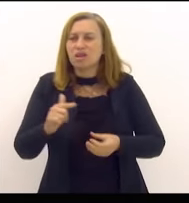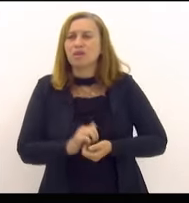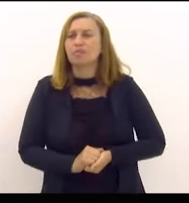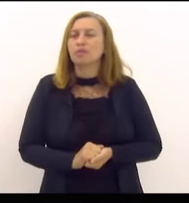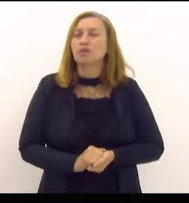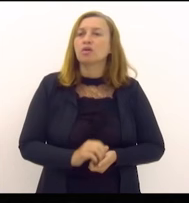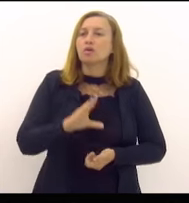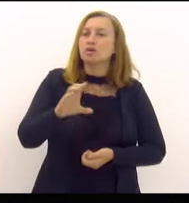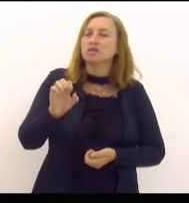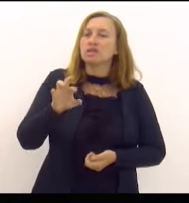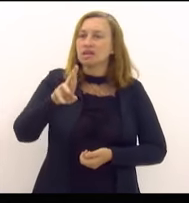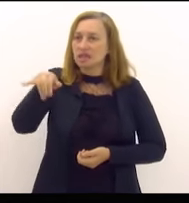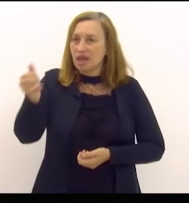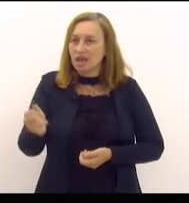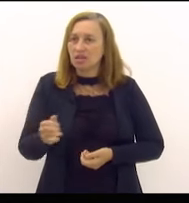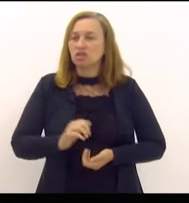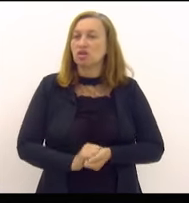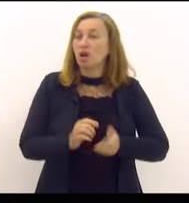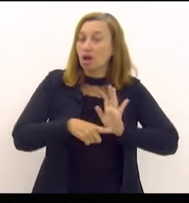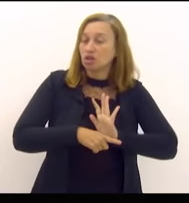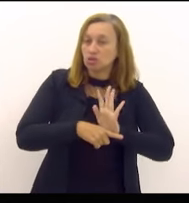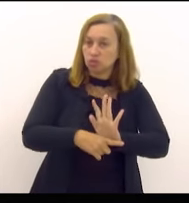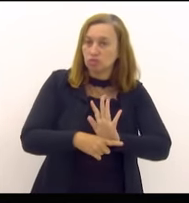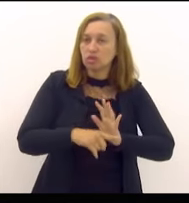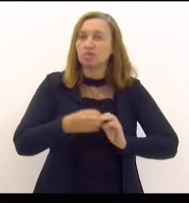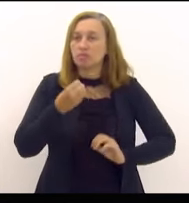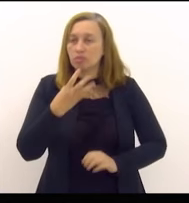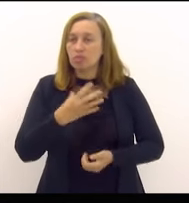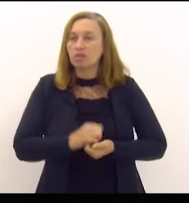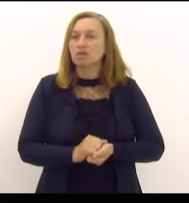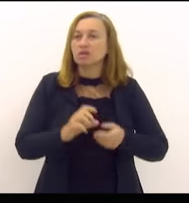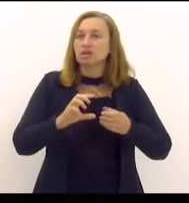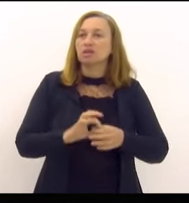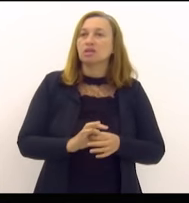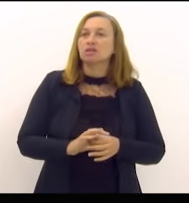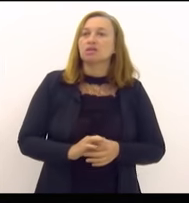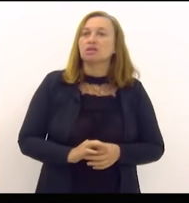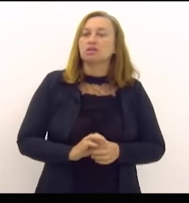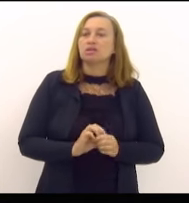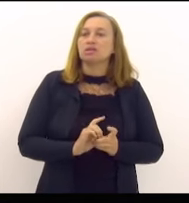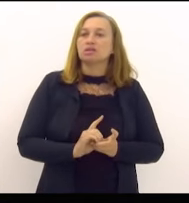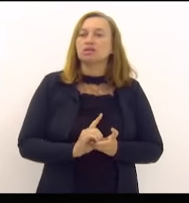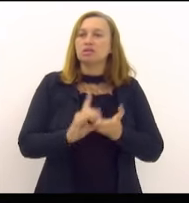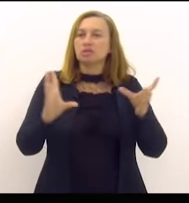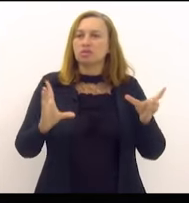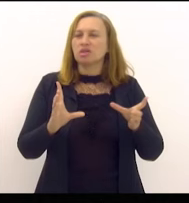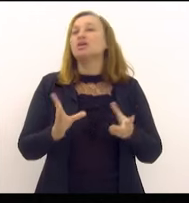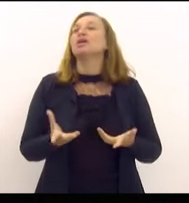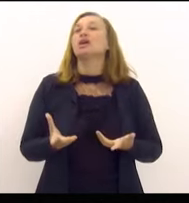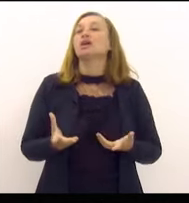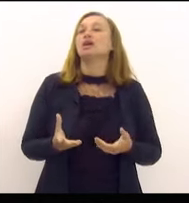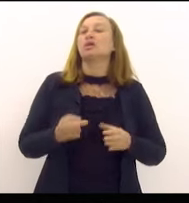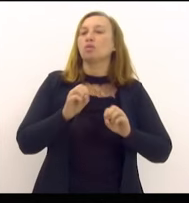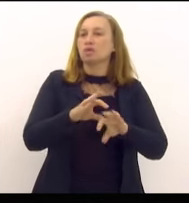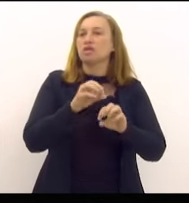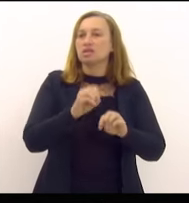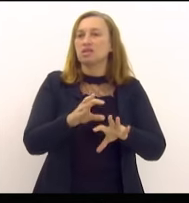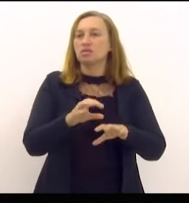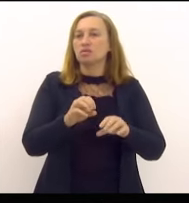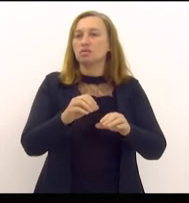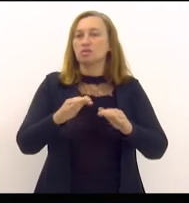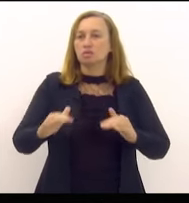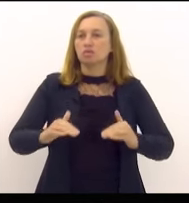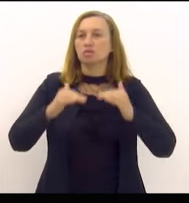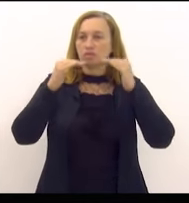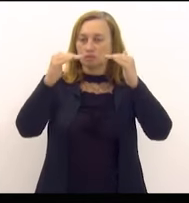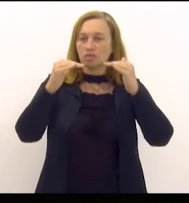CEDERJ oferece um tipo de contribuição ímpar à democratização do acesso ao ensino superior, gratuito e de qualidade. O